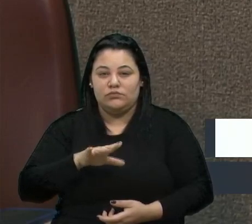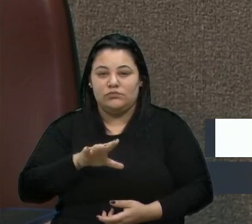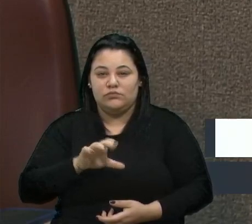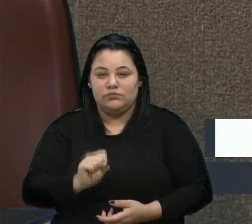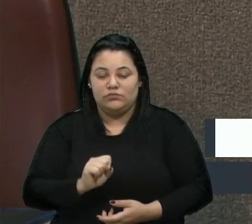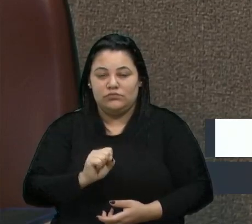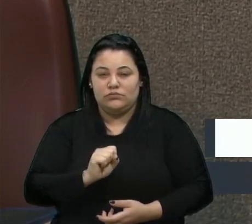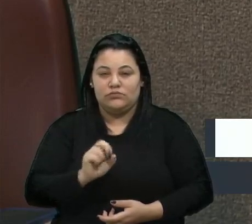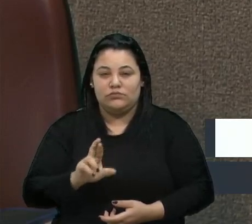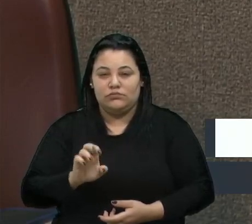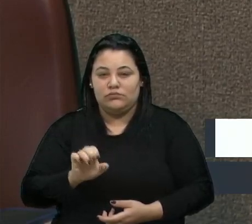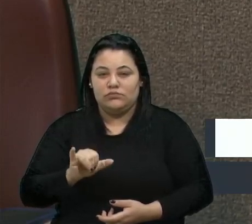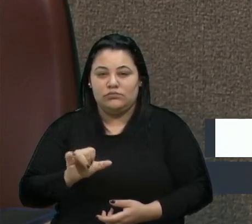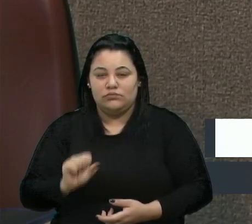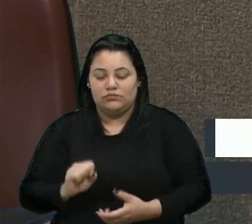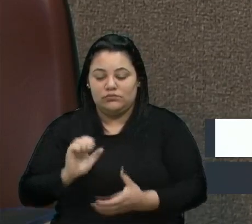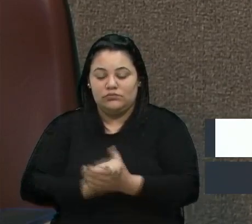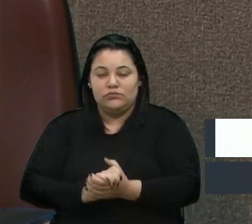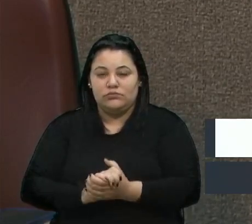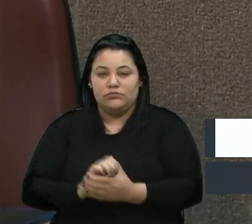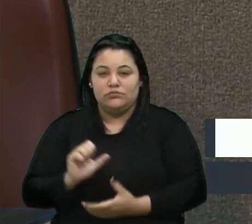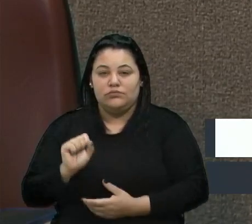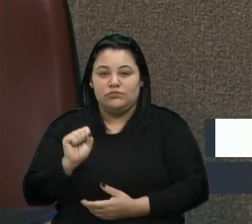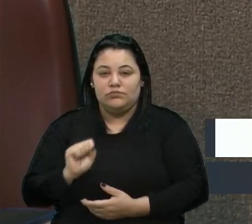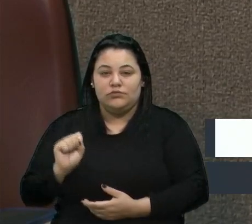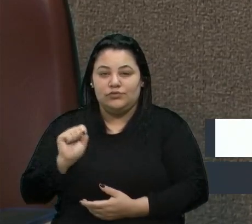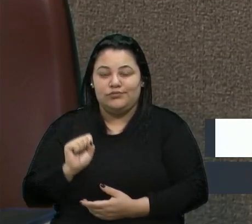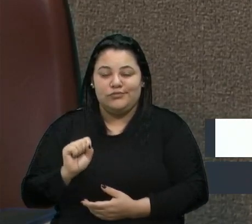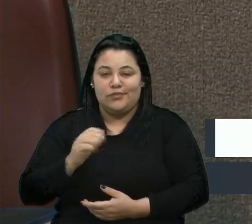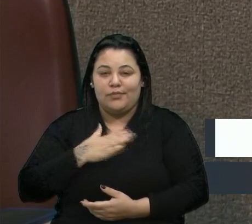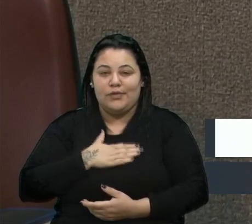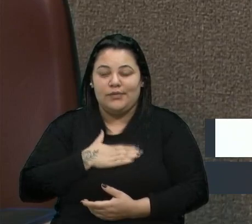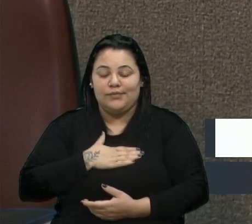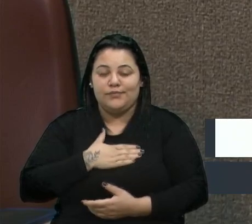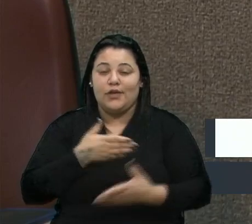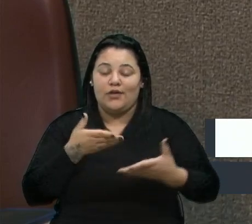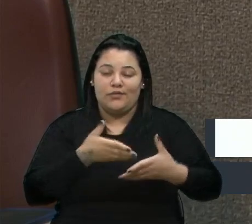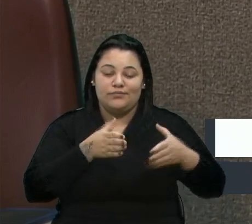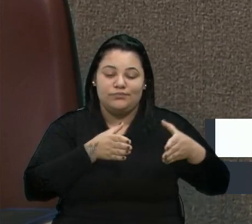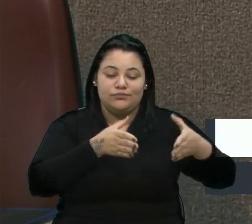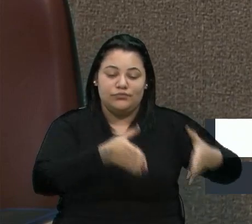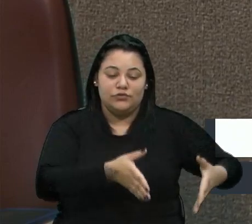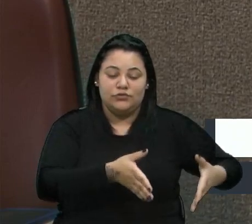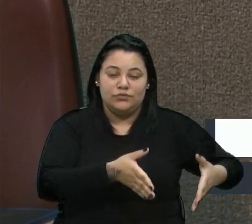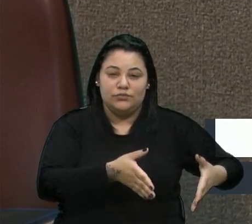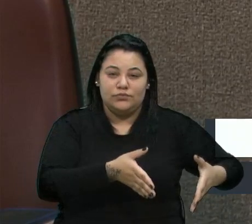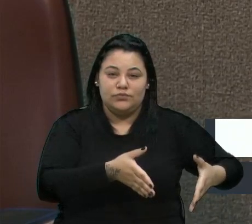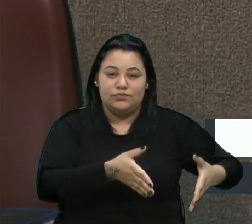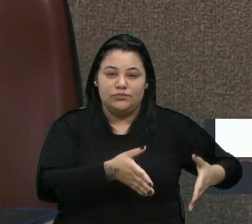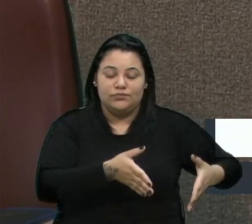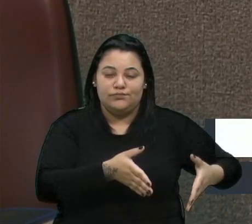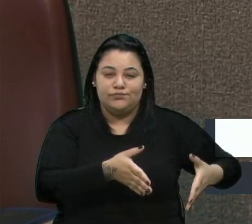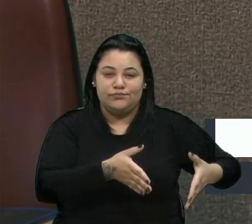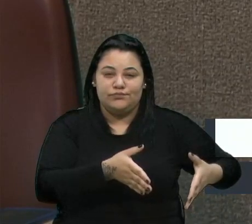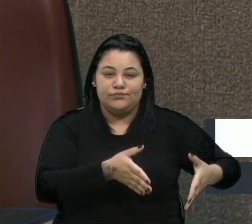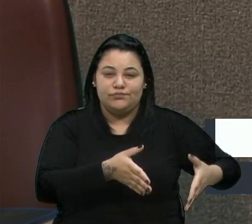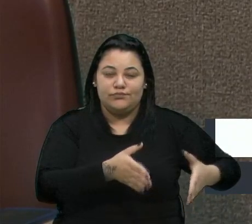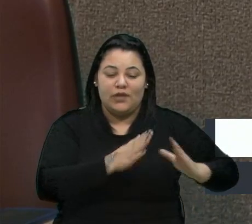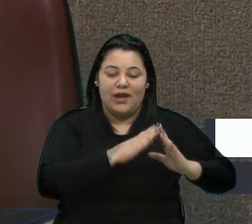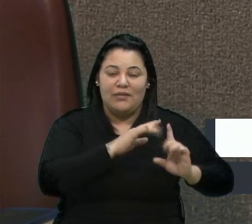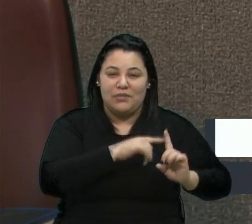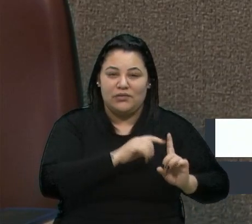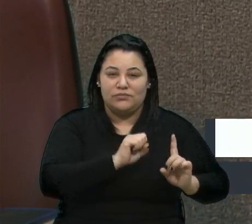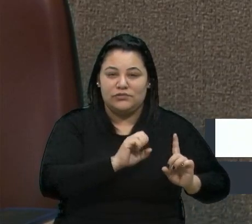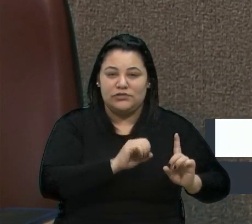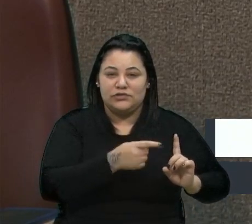com uma sobrinha minha. E o velório está acontecendo nas capelas São Francisco, Salá. A cremação vai